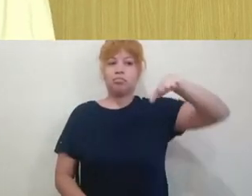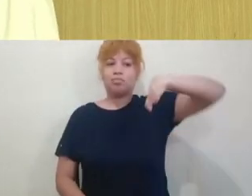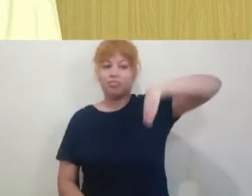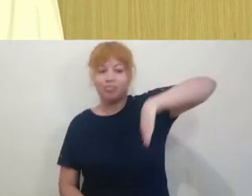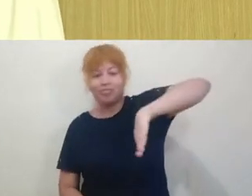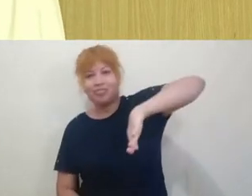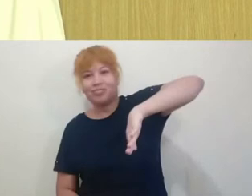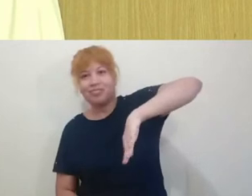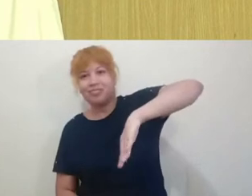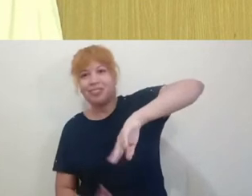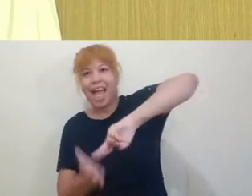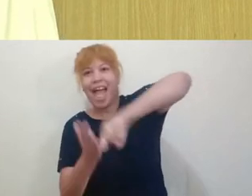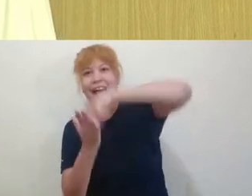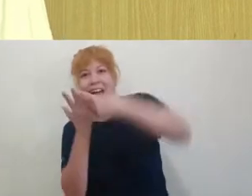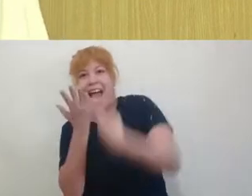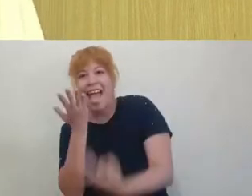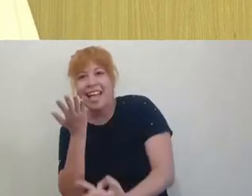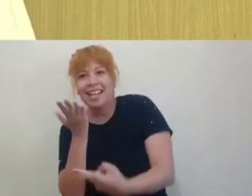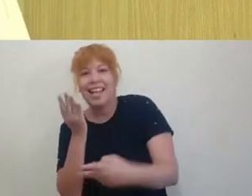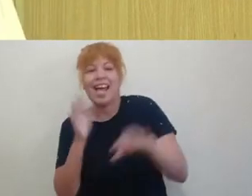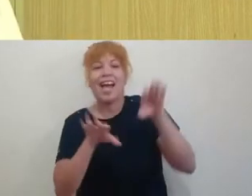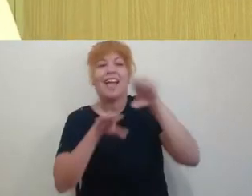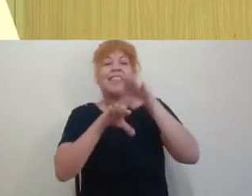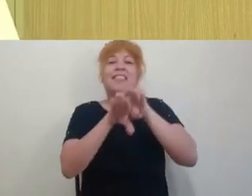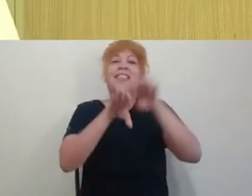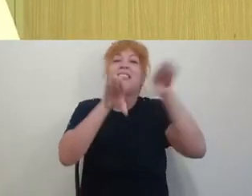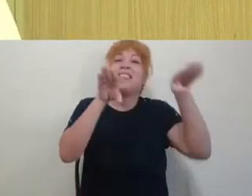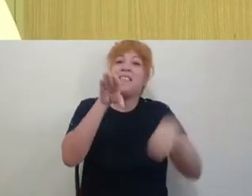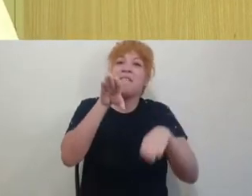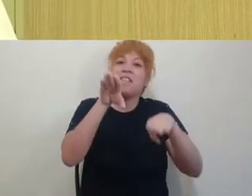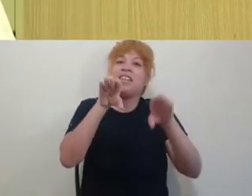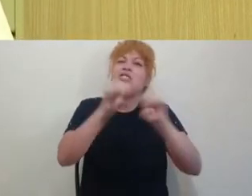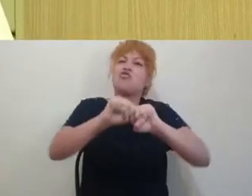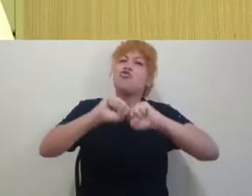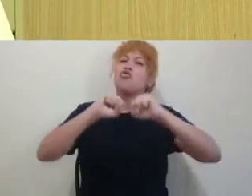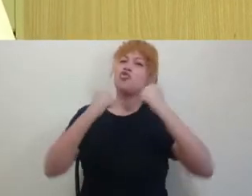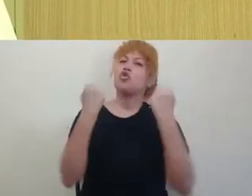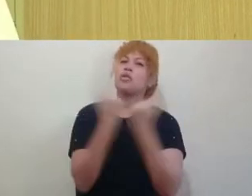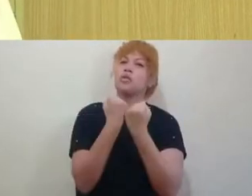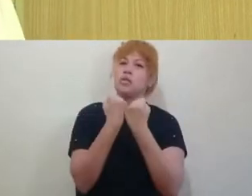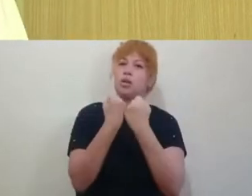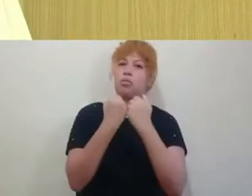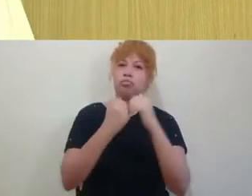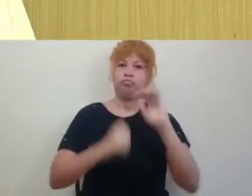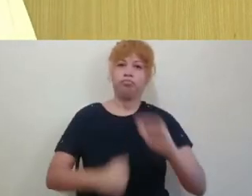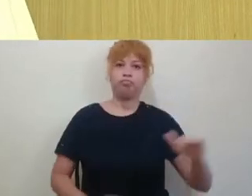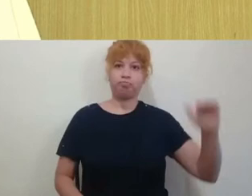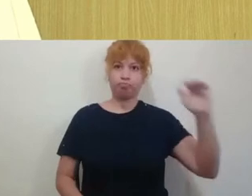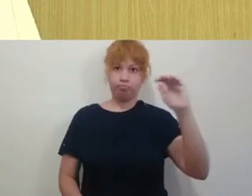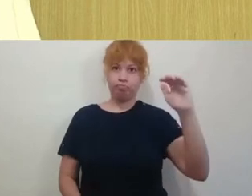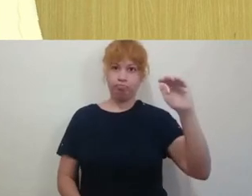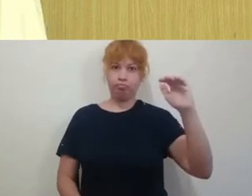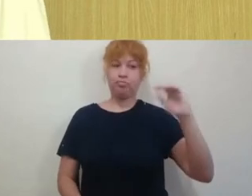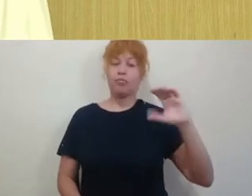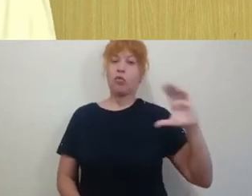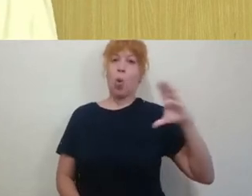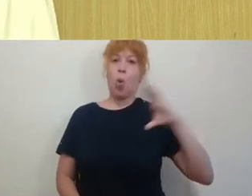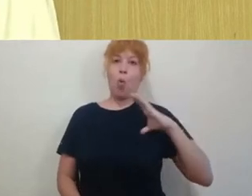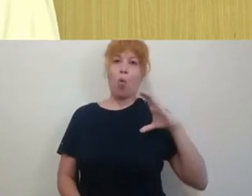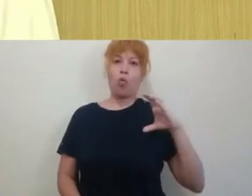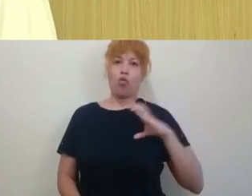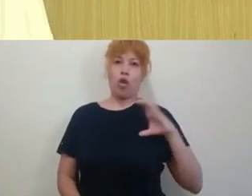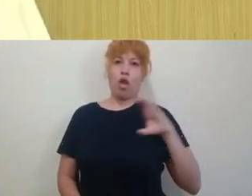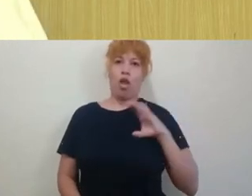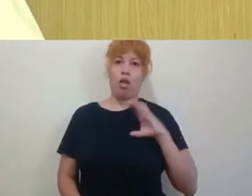do dinheiro desse país. Ou seja, o Brasil é um playground, um parque de areia com